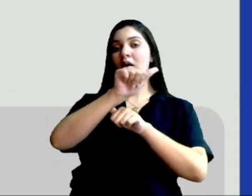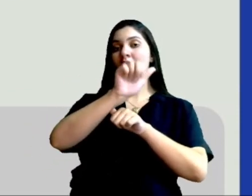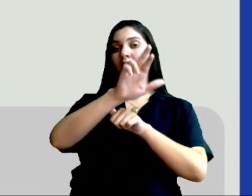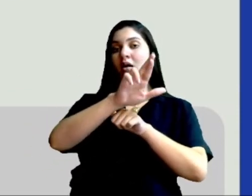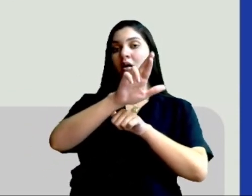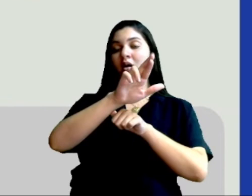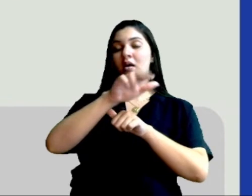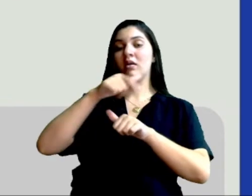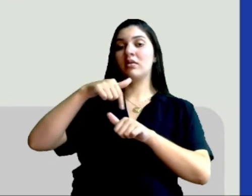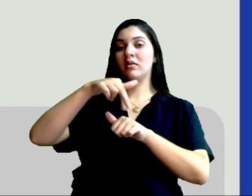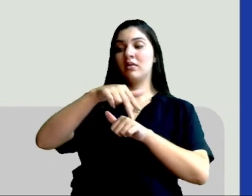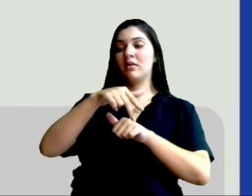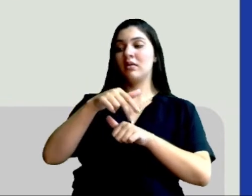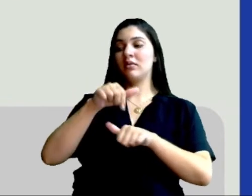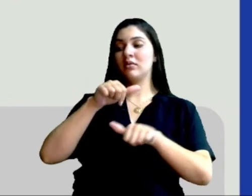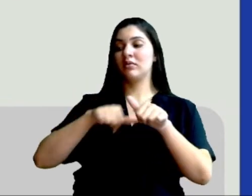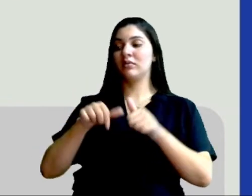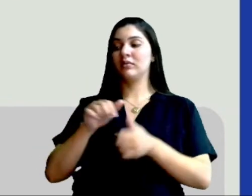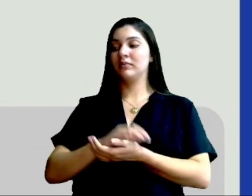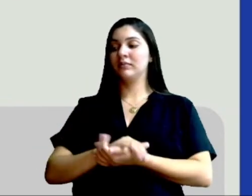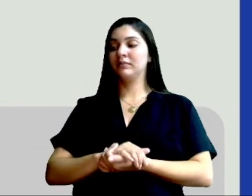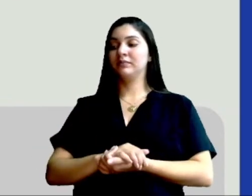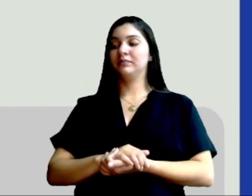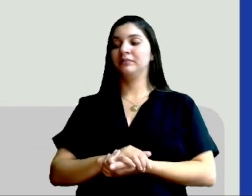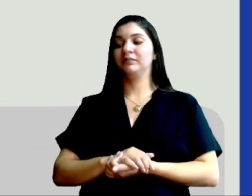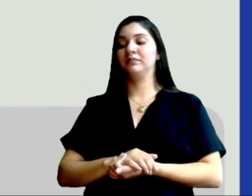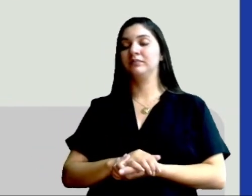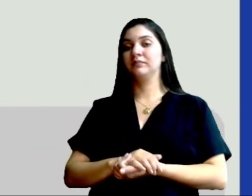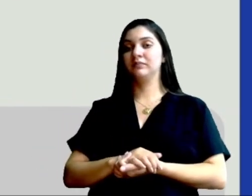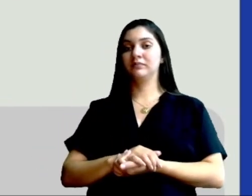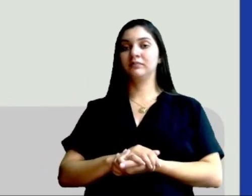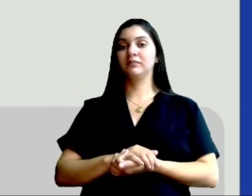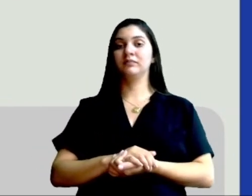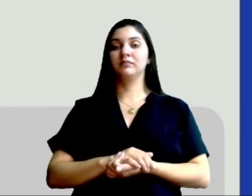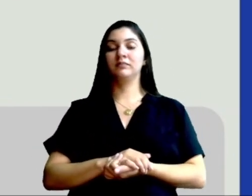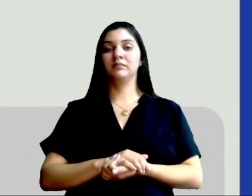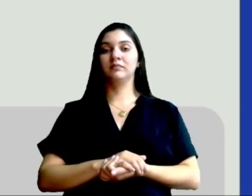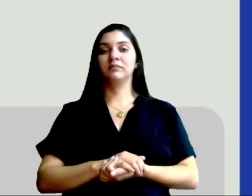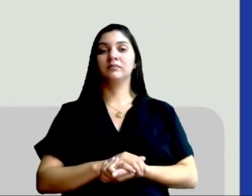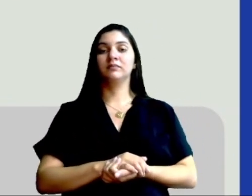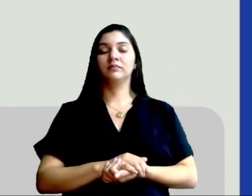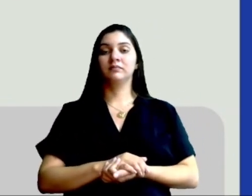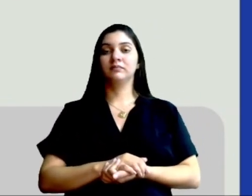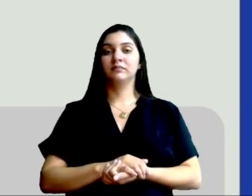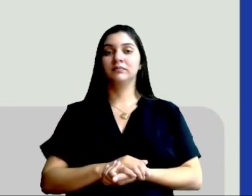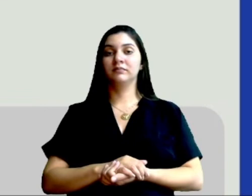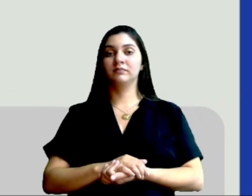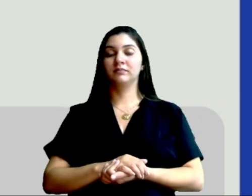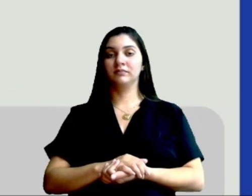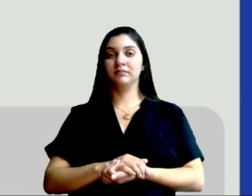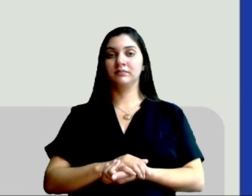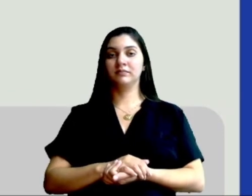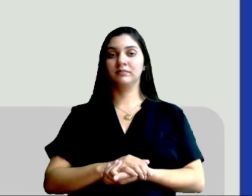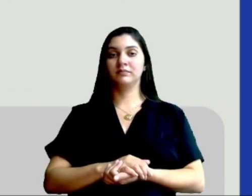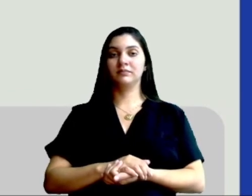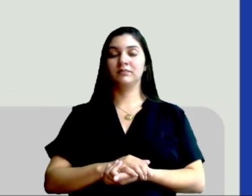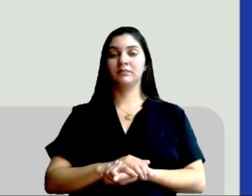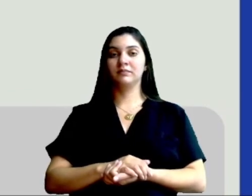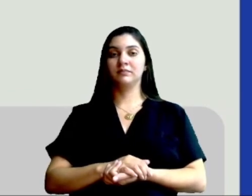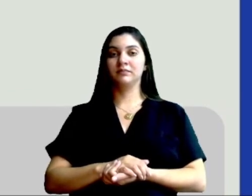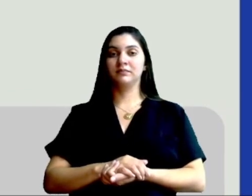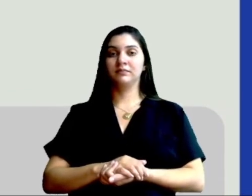U. Ó, yo anduviera, tú anduvieras, él